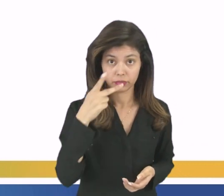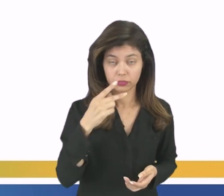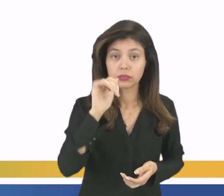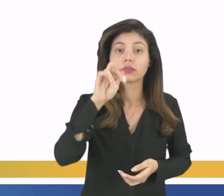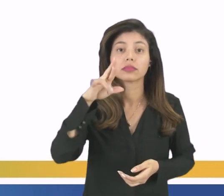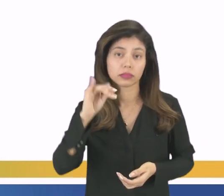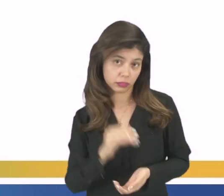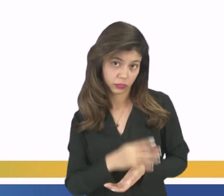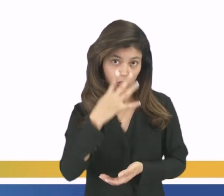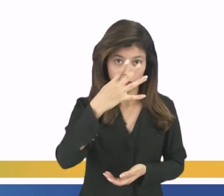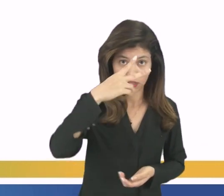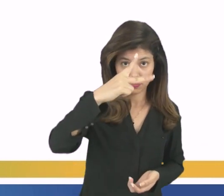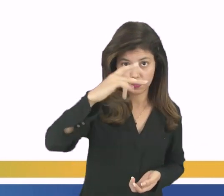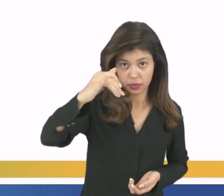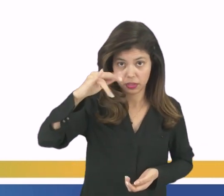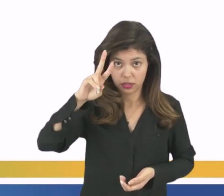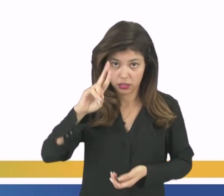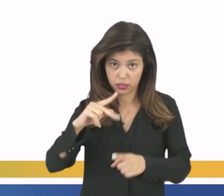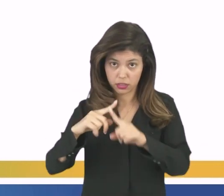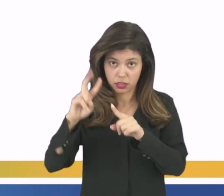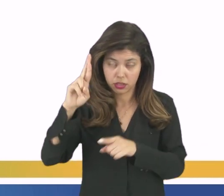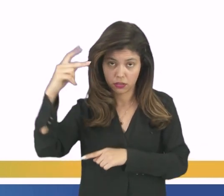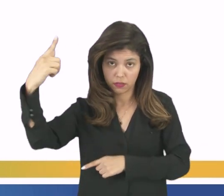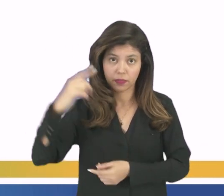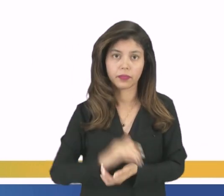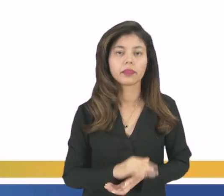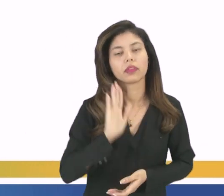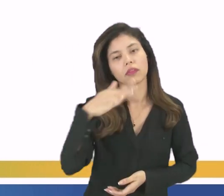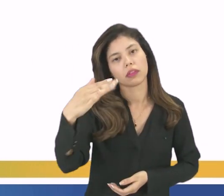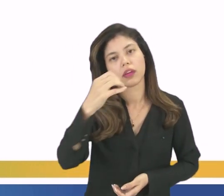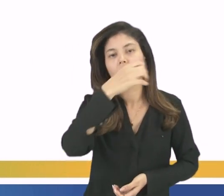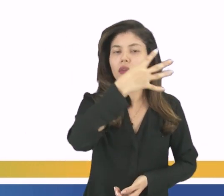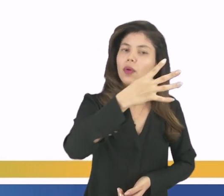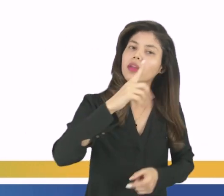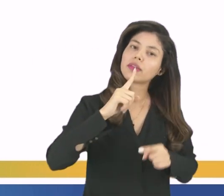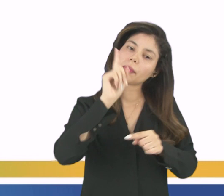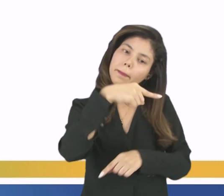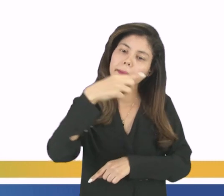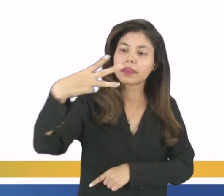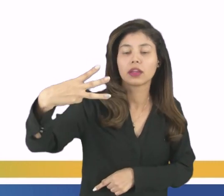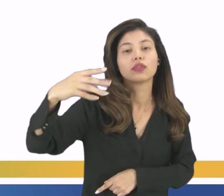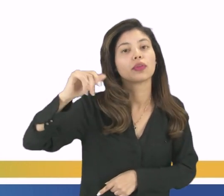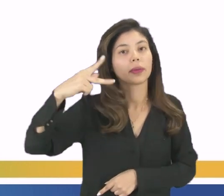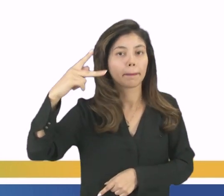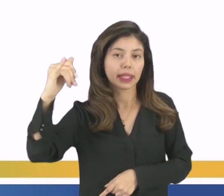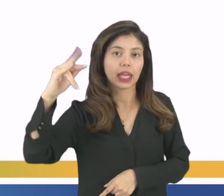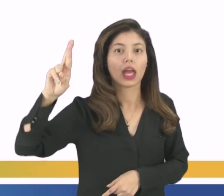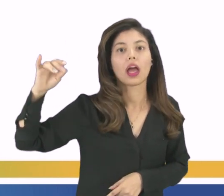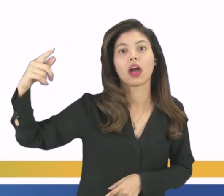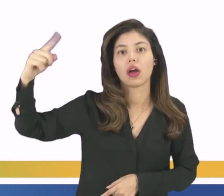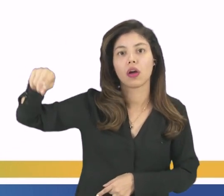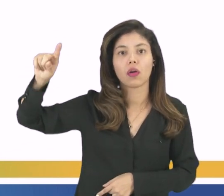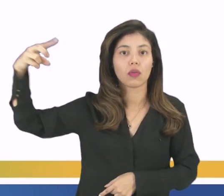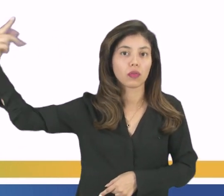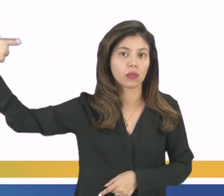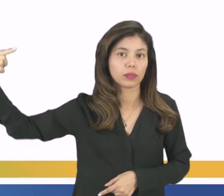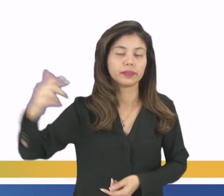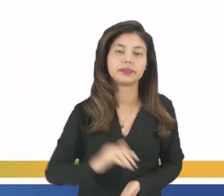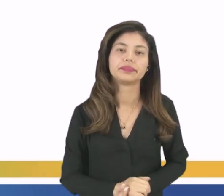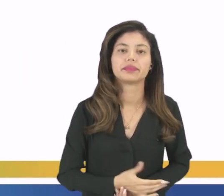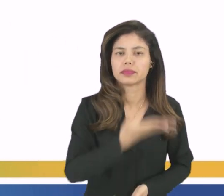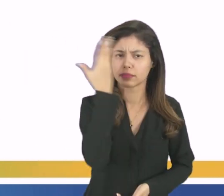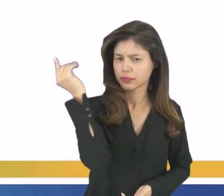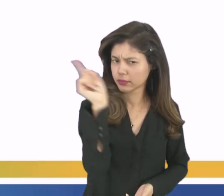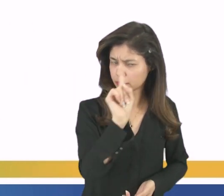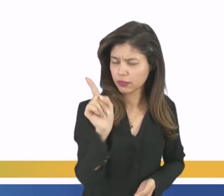área, 4πr ao quadrado. Falou de volume, 4/3 de πr ao cubo. Tem uma diferença enorme aqui, tá? É só você